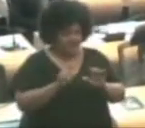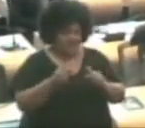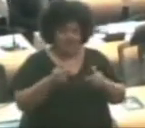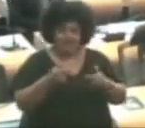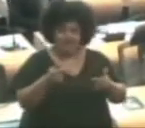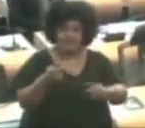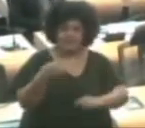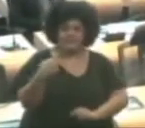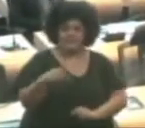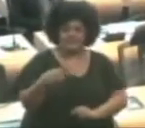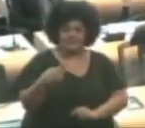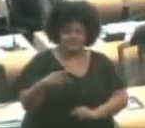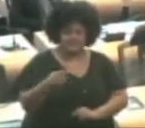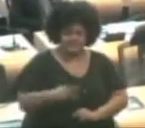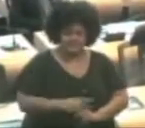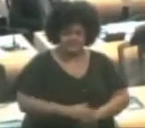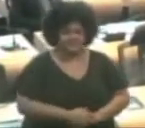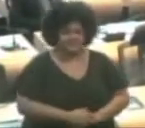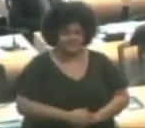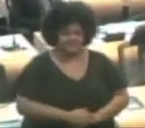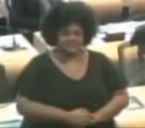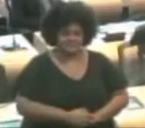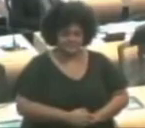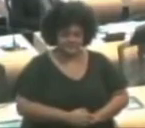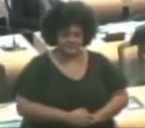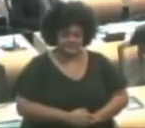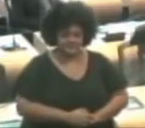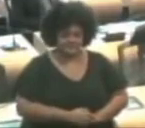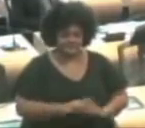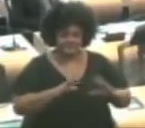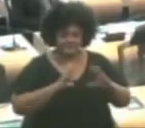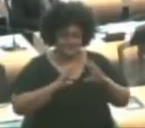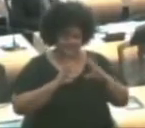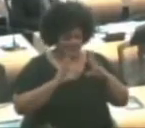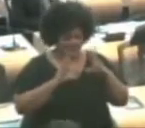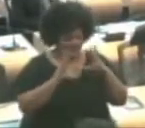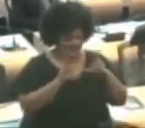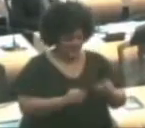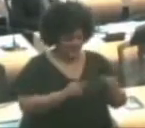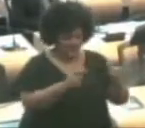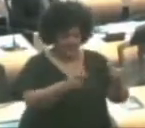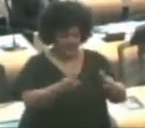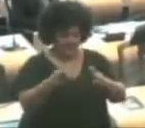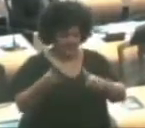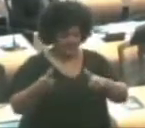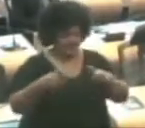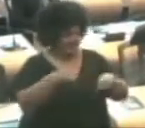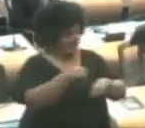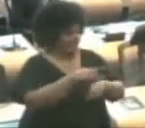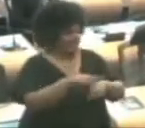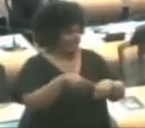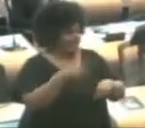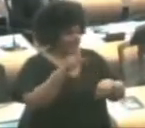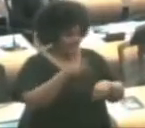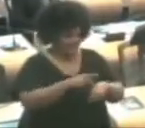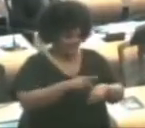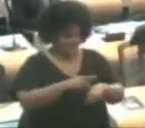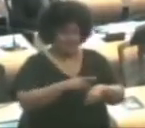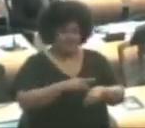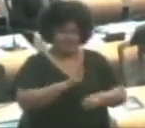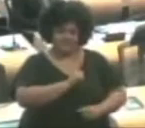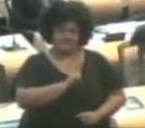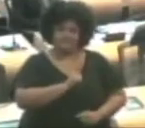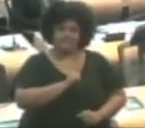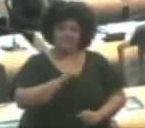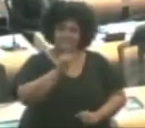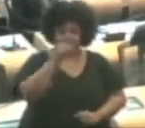de Marielle é uma luta que perpassa todas as fronteiras do nosso país, inclusive dos